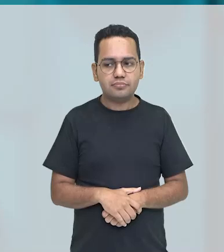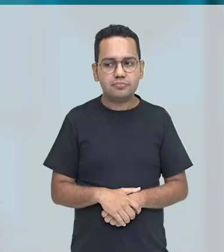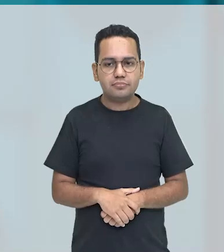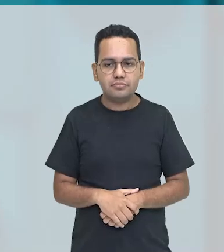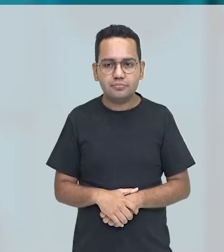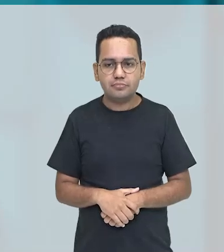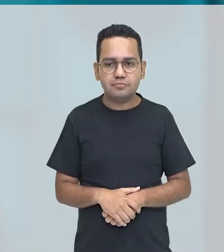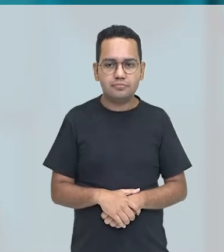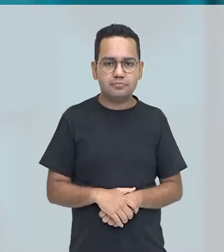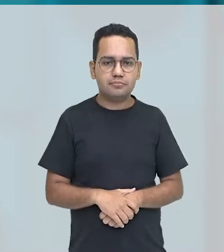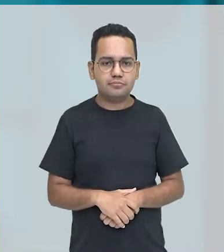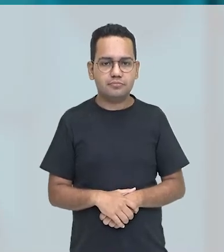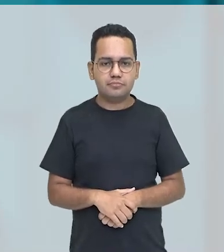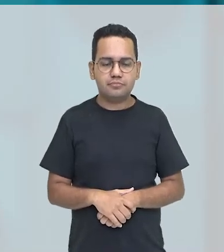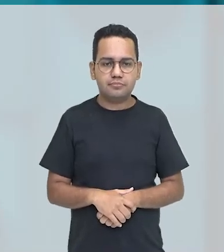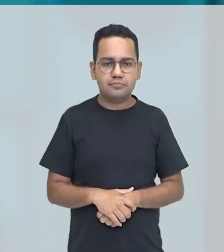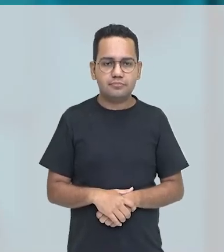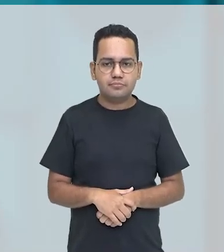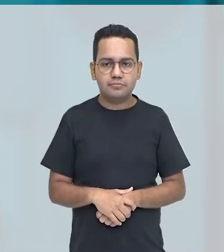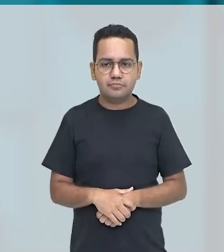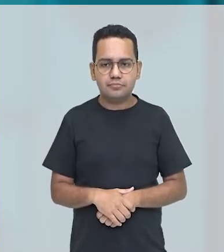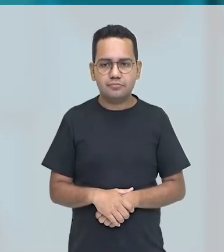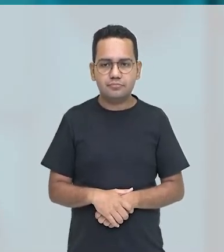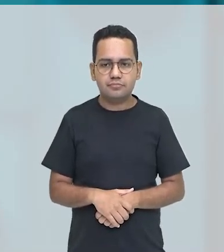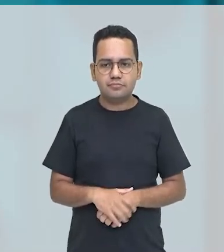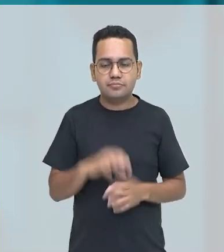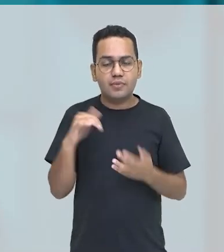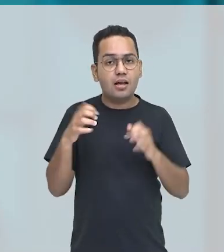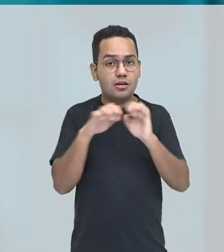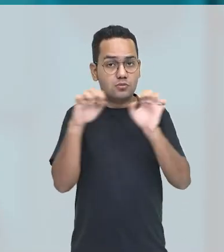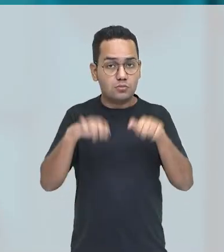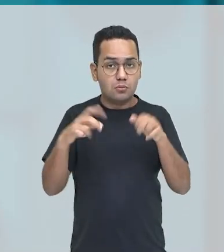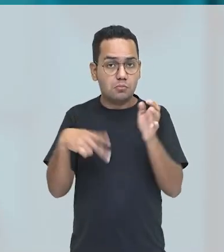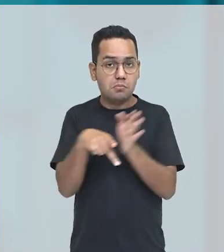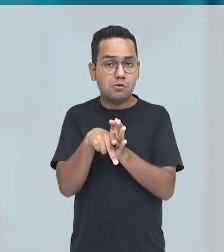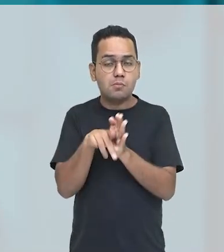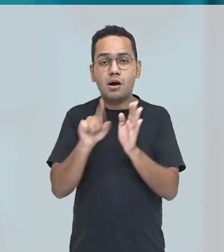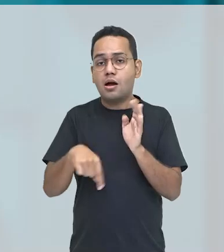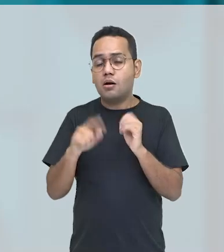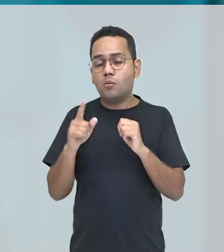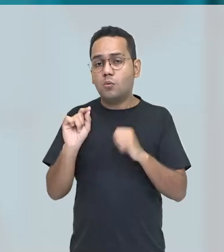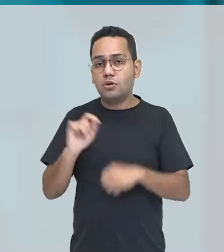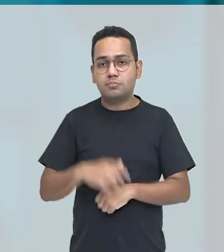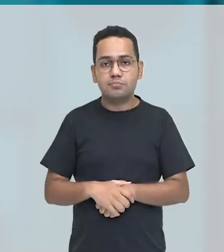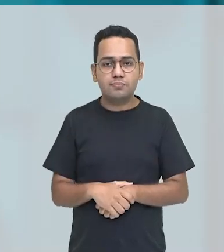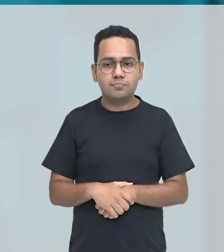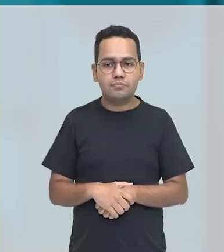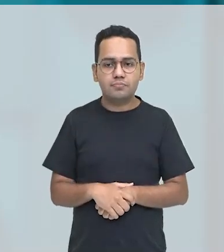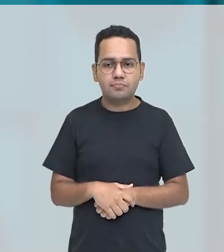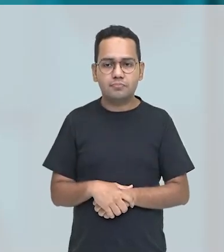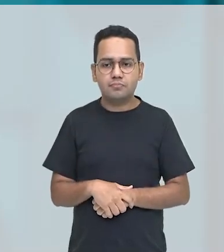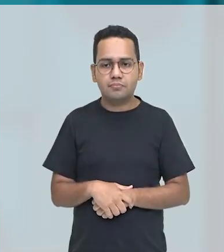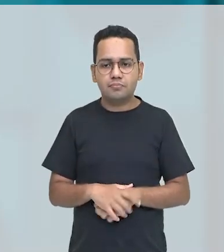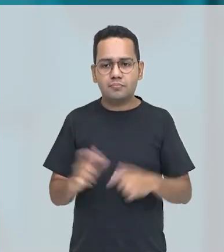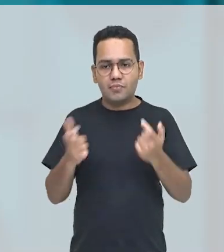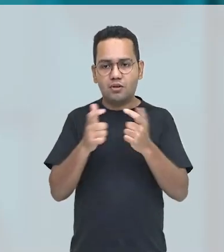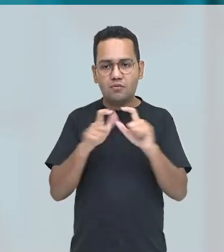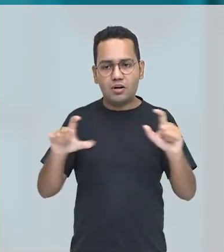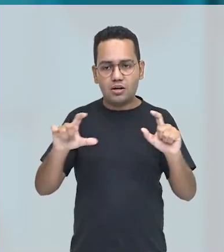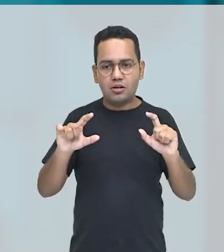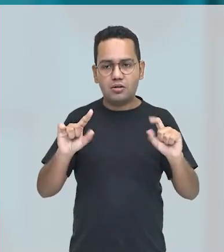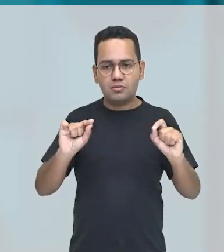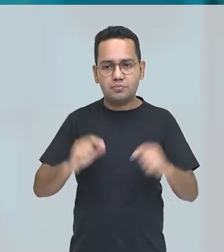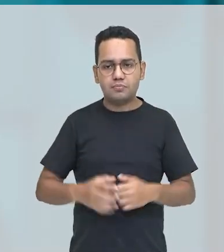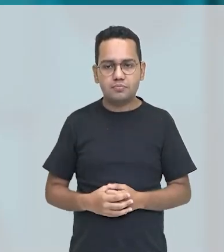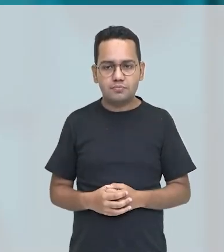primeira acontecer. Tá certo? Então, essa é a estrutura. Nós estamos falando de frases e orações, né, períodos que começam